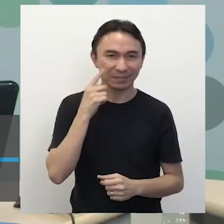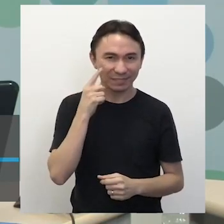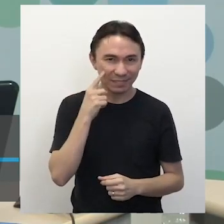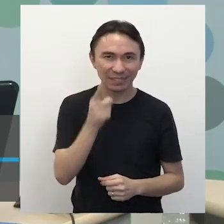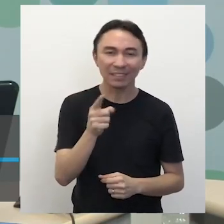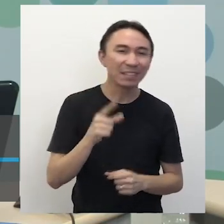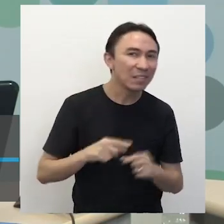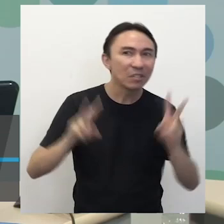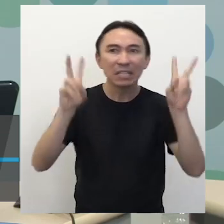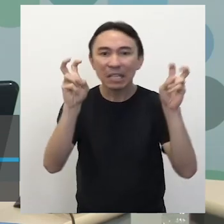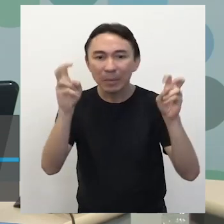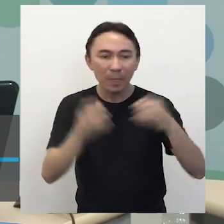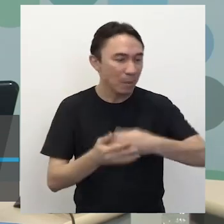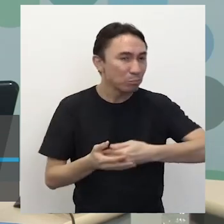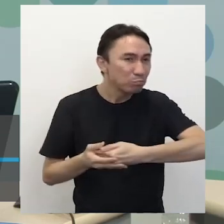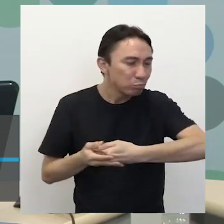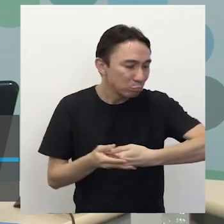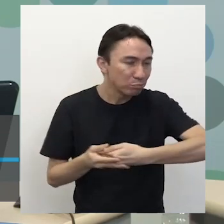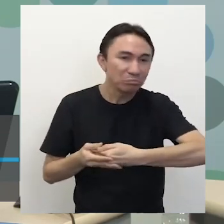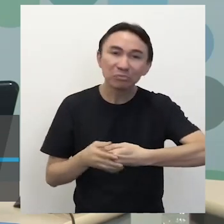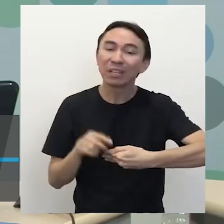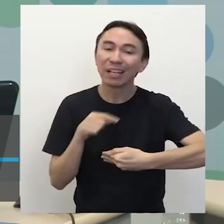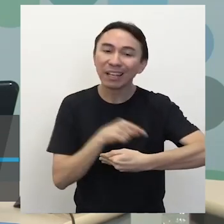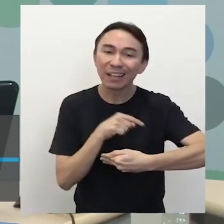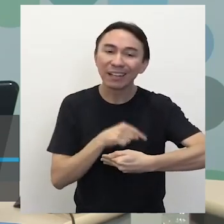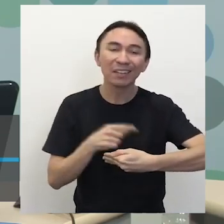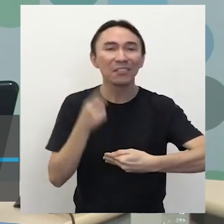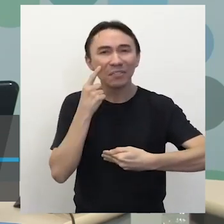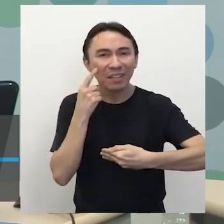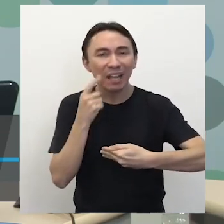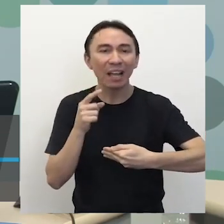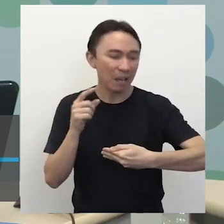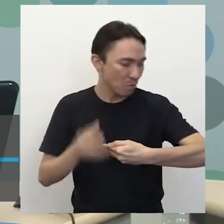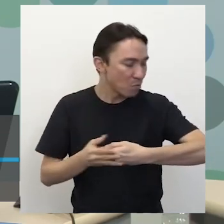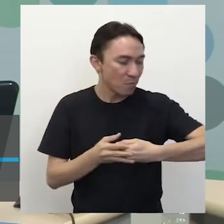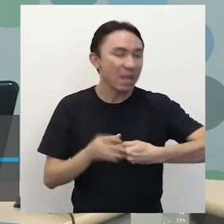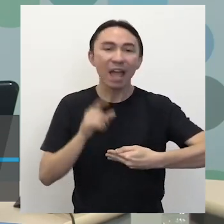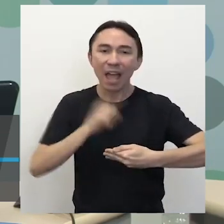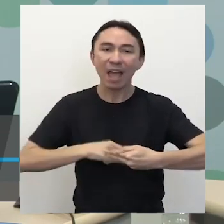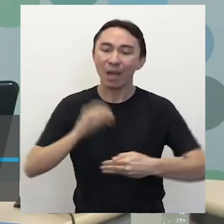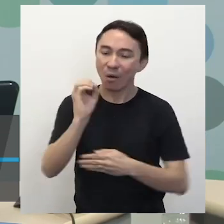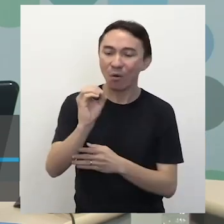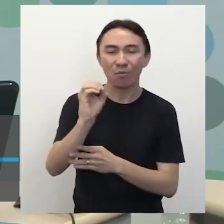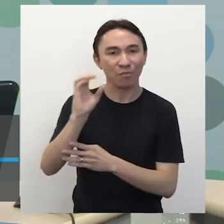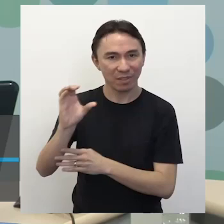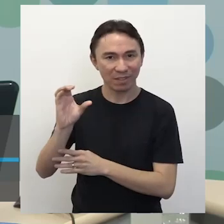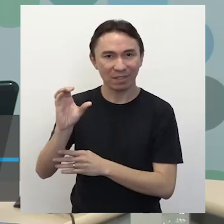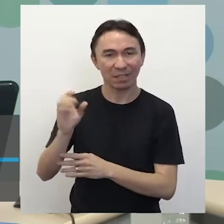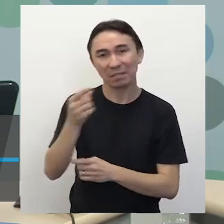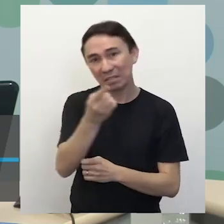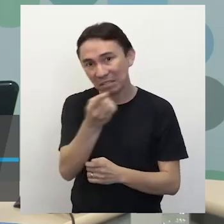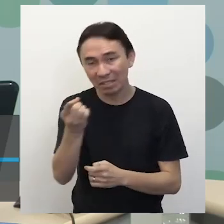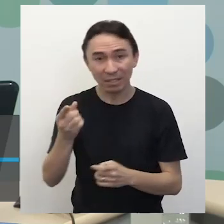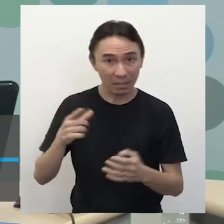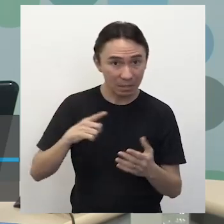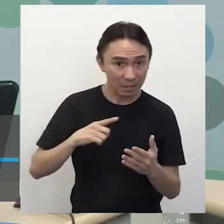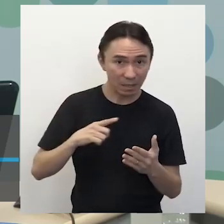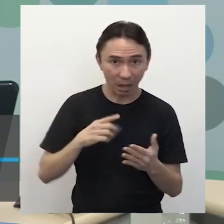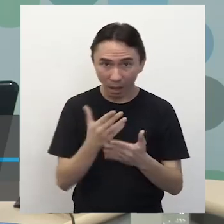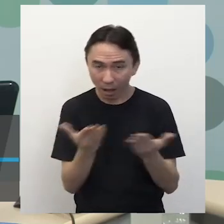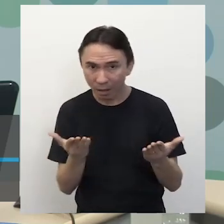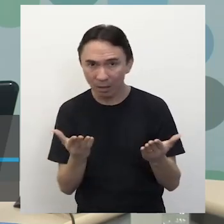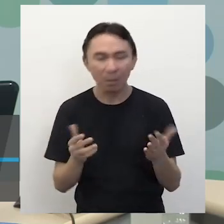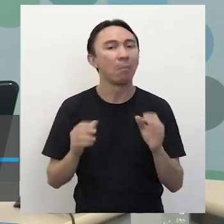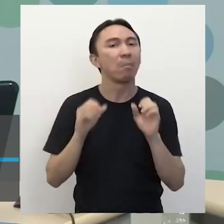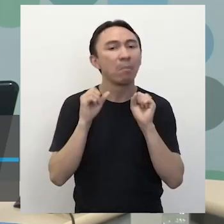os bebezinhos dela, que são as OC. Então, assim, se você tem aí, você é fã, você pode aprender a recriar,